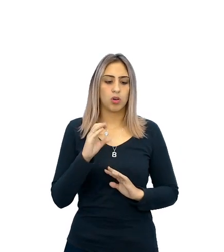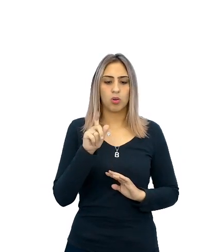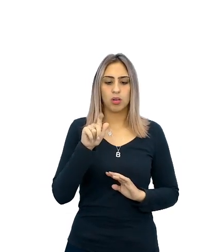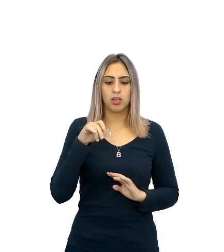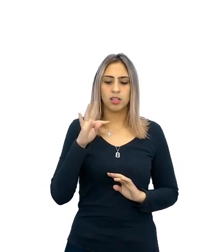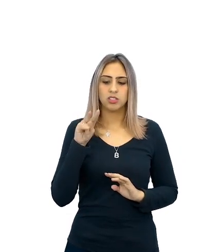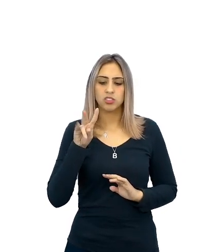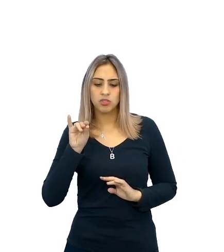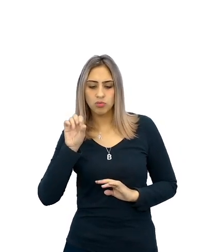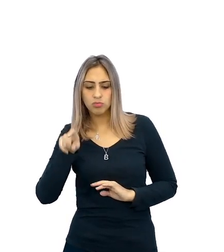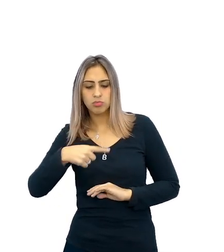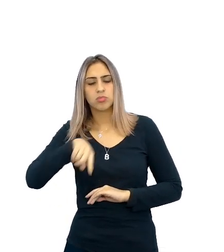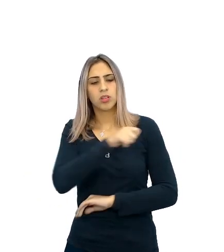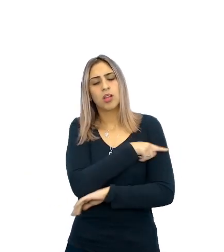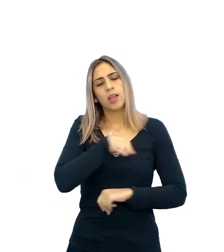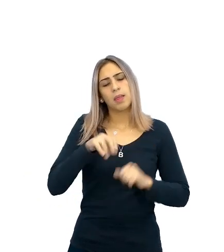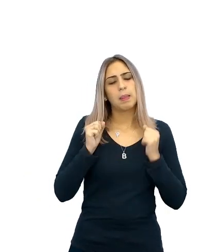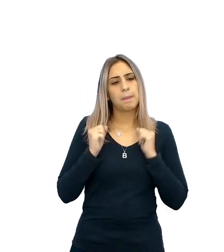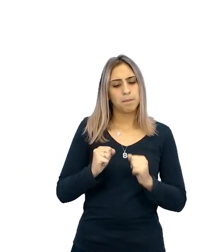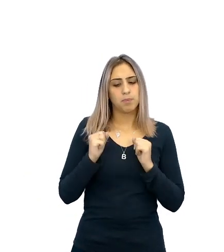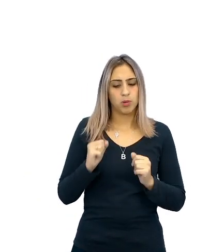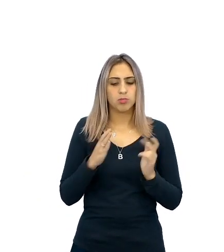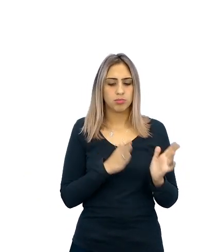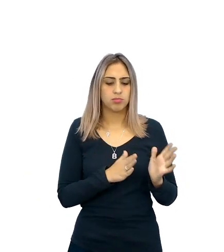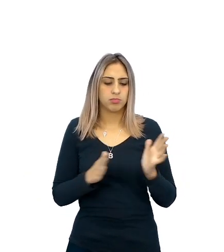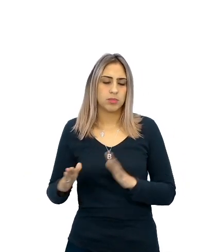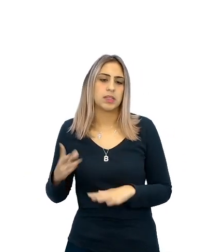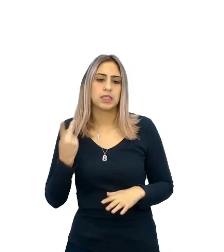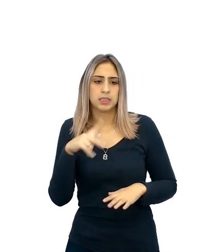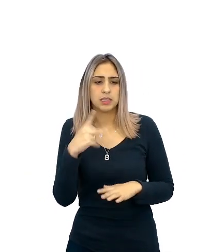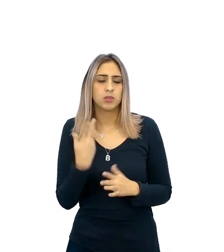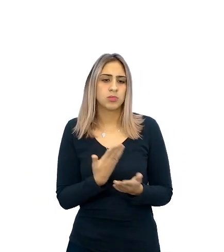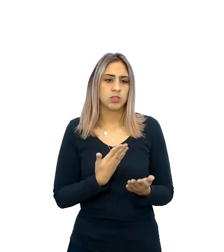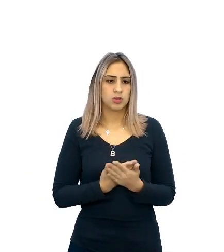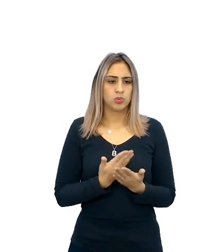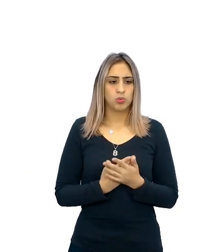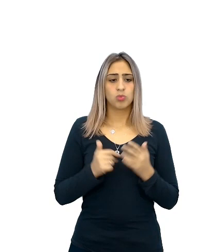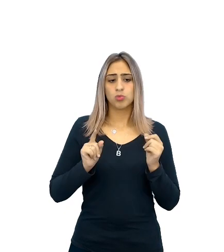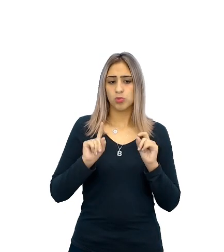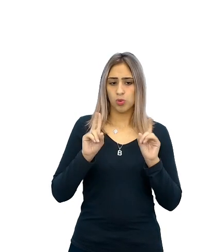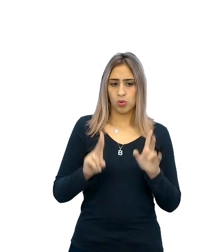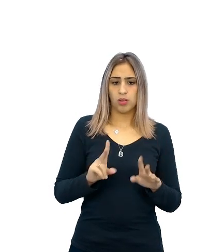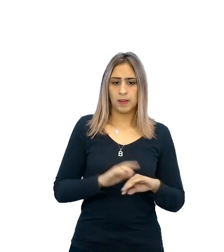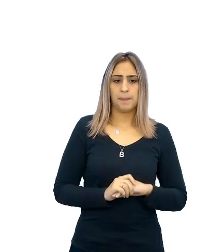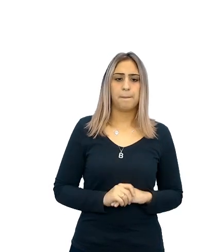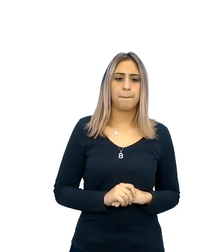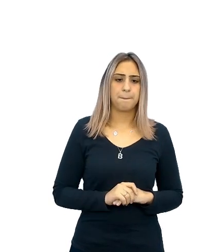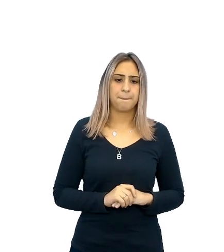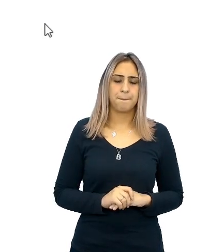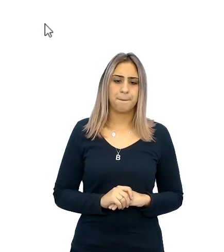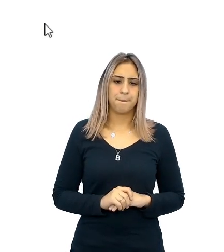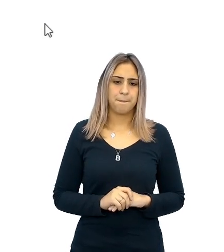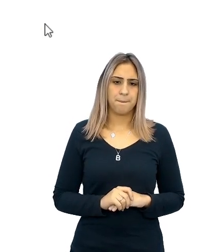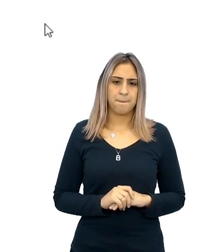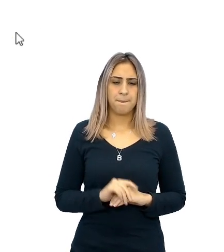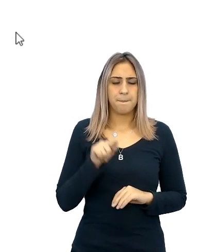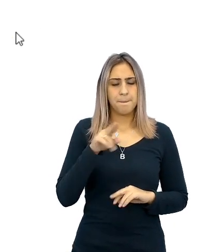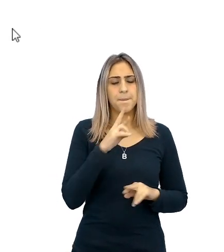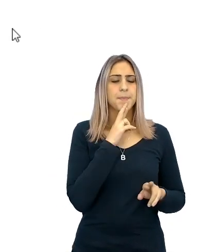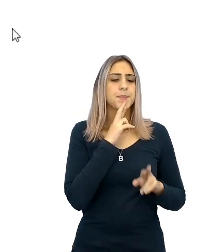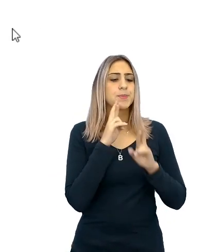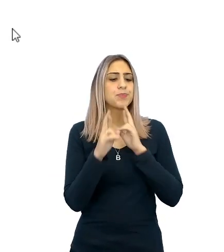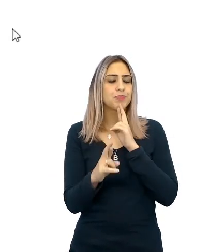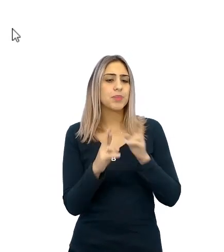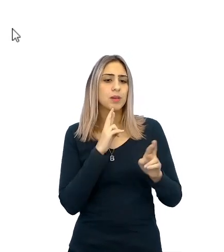dos estudantes, de maneira que eles possam progredir em seus estudos, tá bom? Então, essa seria uma